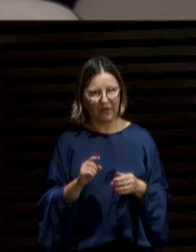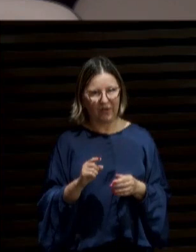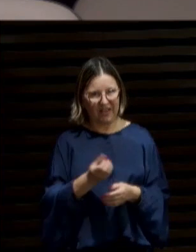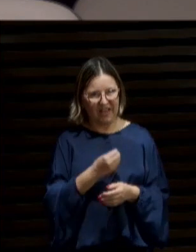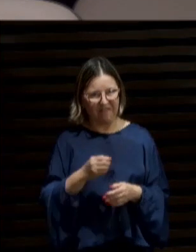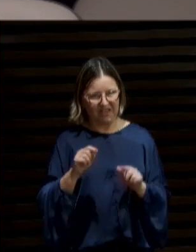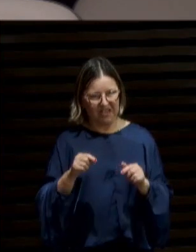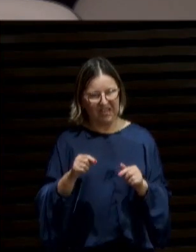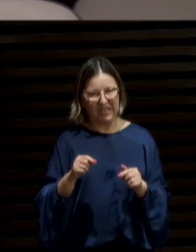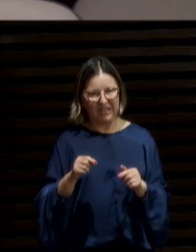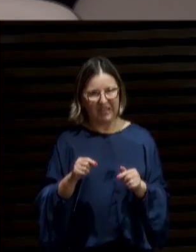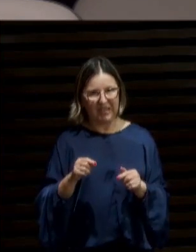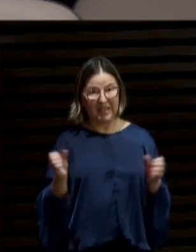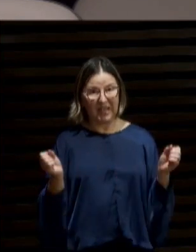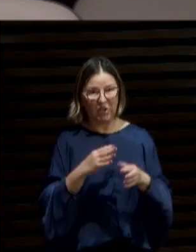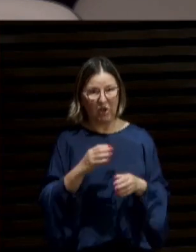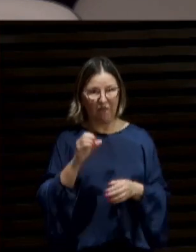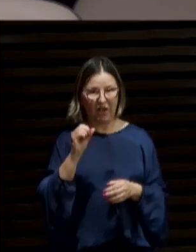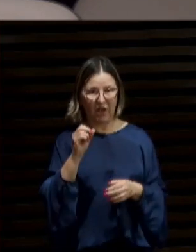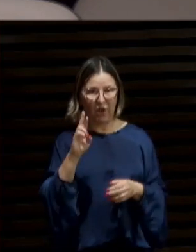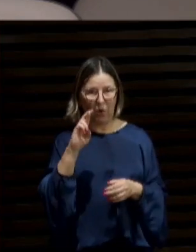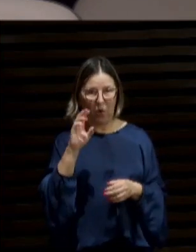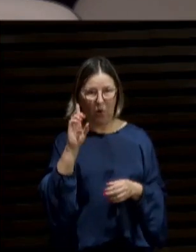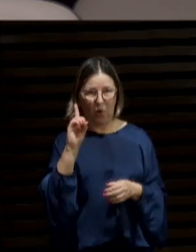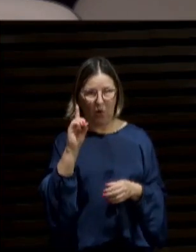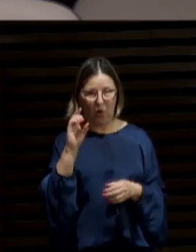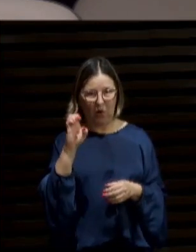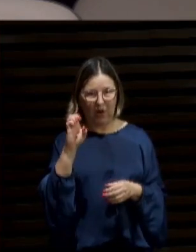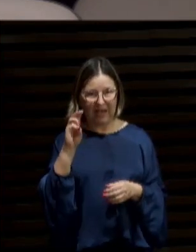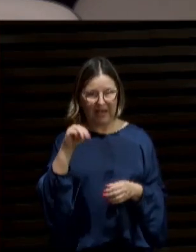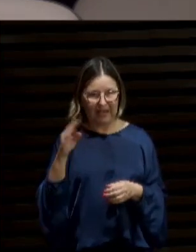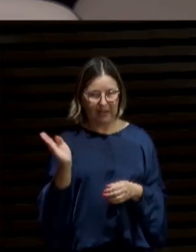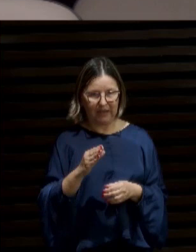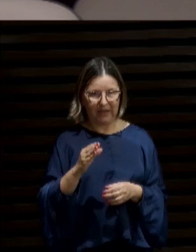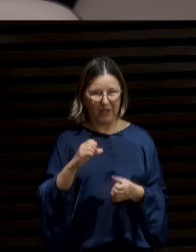este. É este que o Pai faz através do Filho.